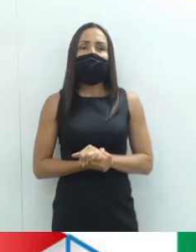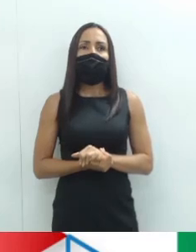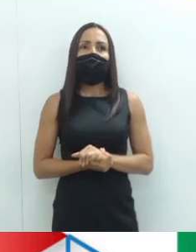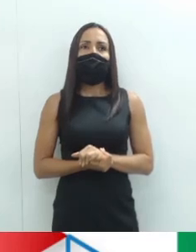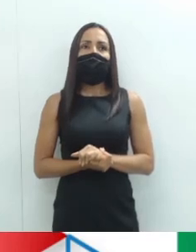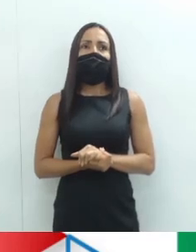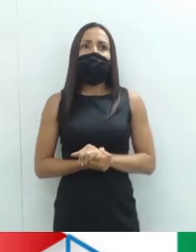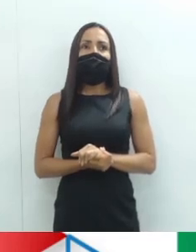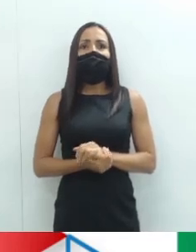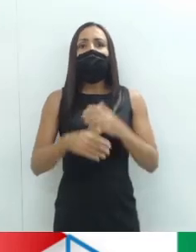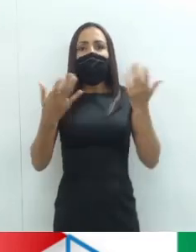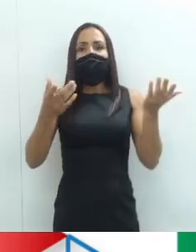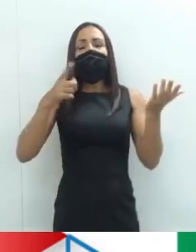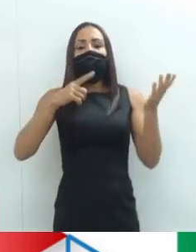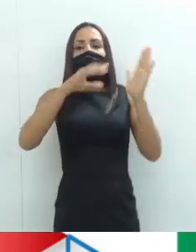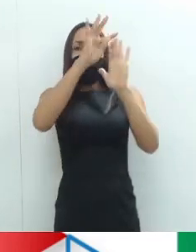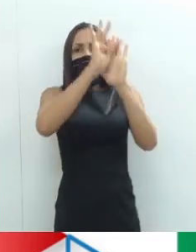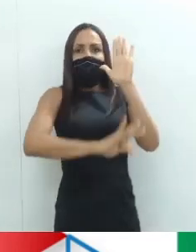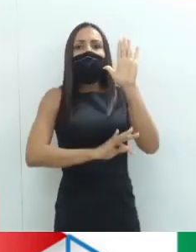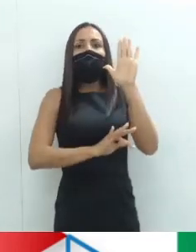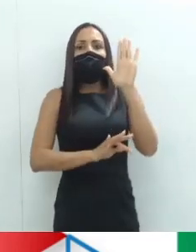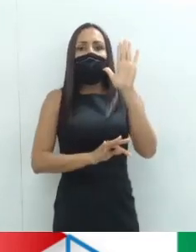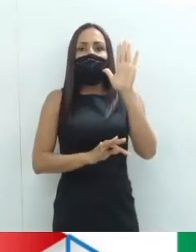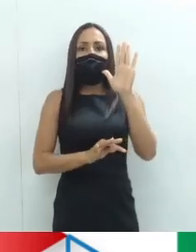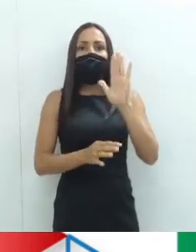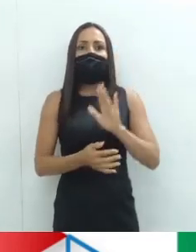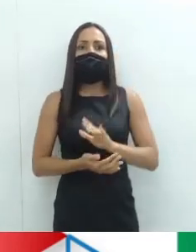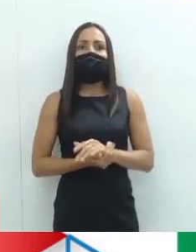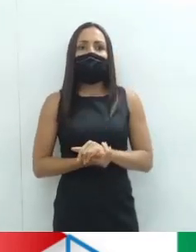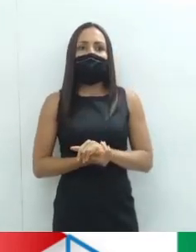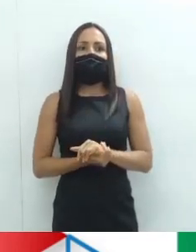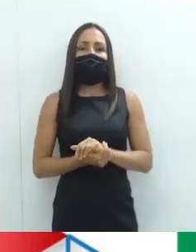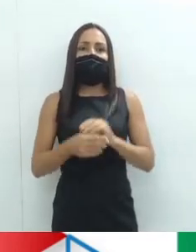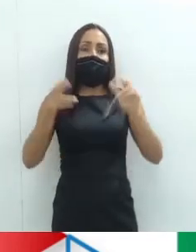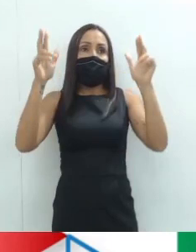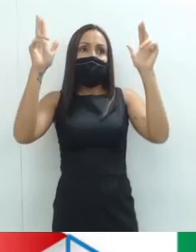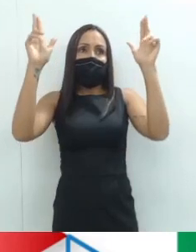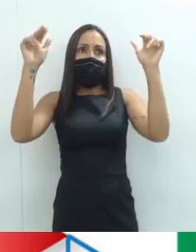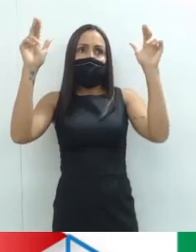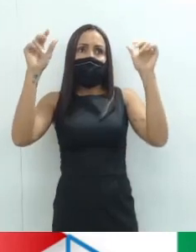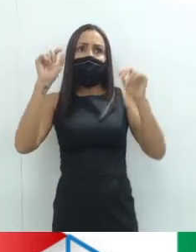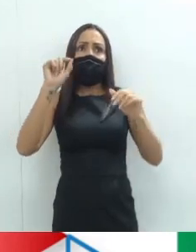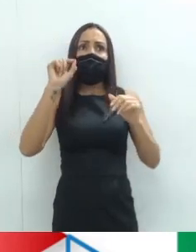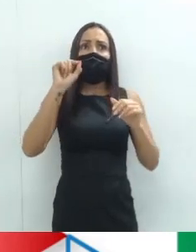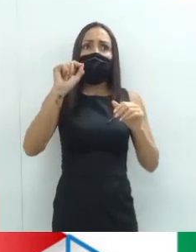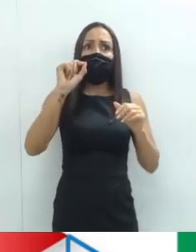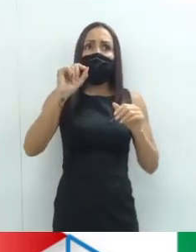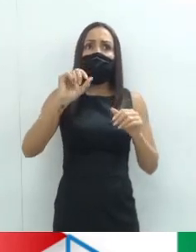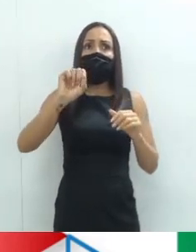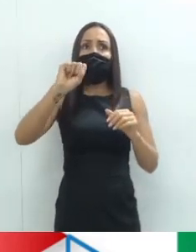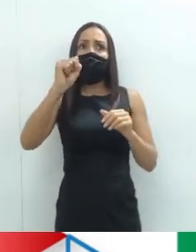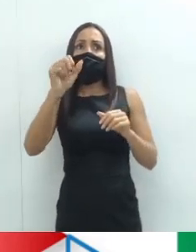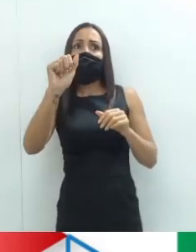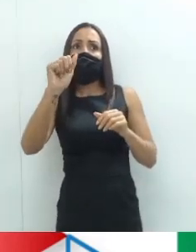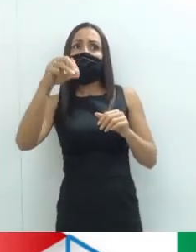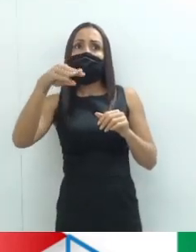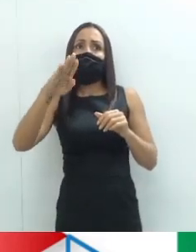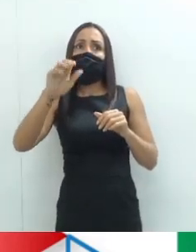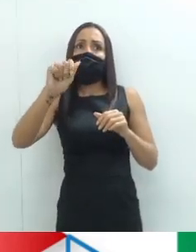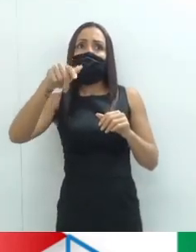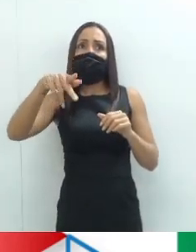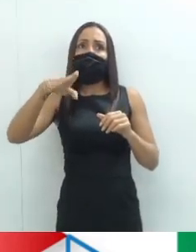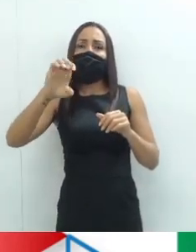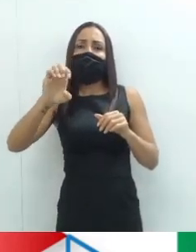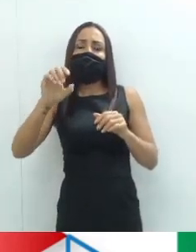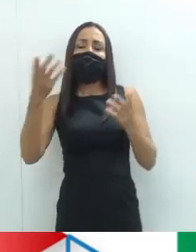para vocês um texto, certo? Que o título dele é O que é um sambaqui, tá?